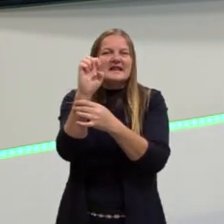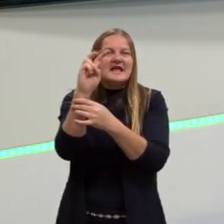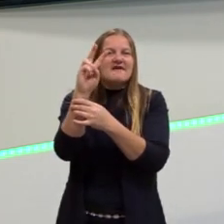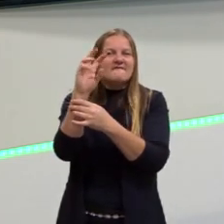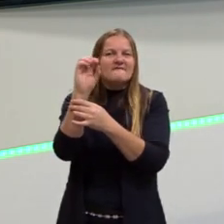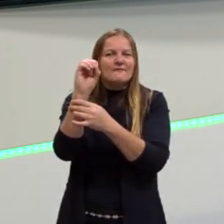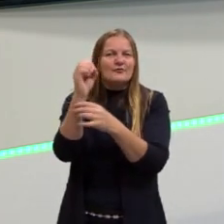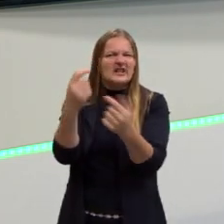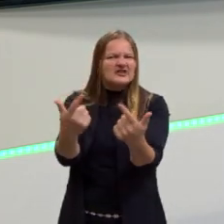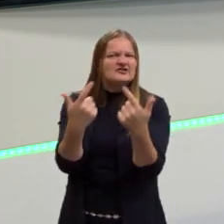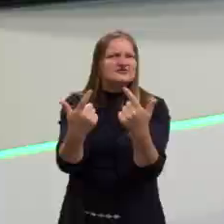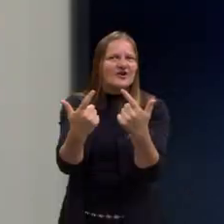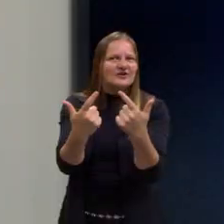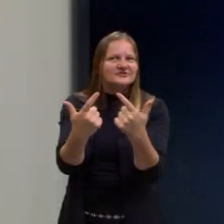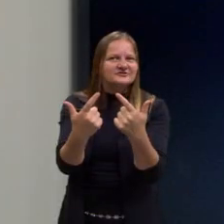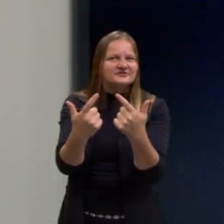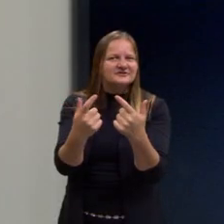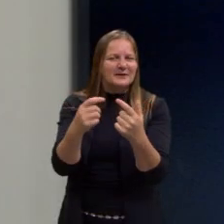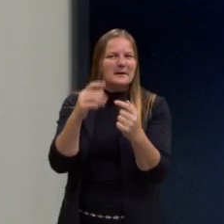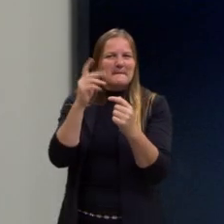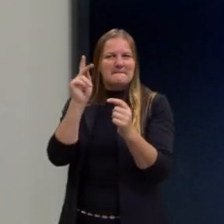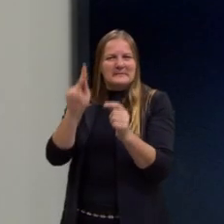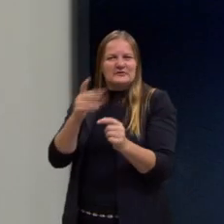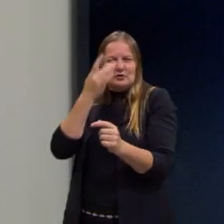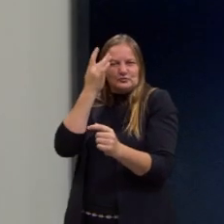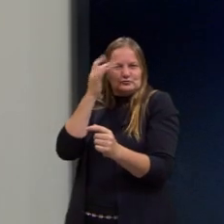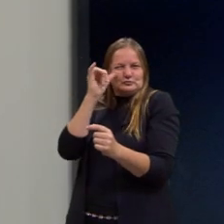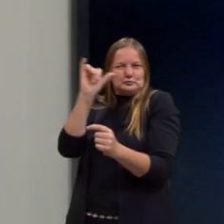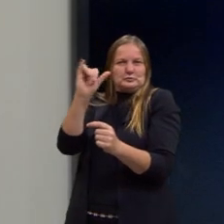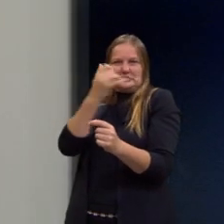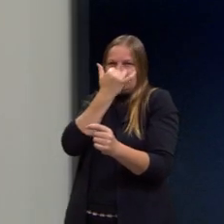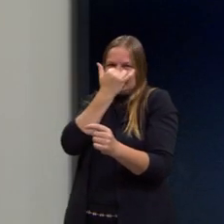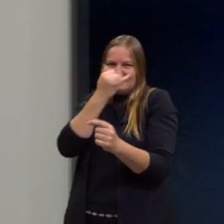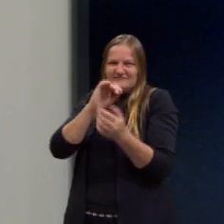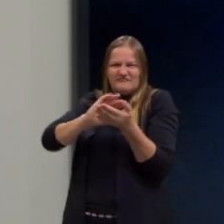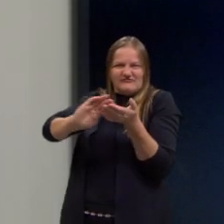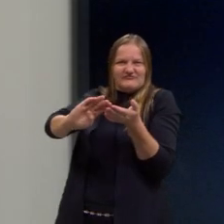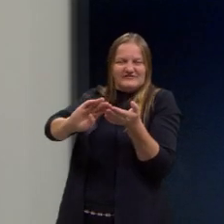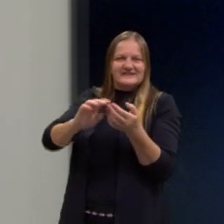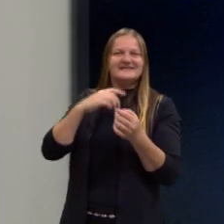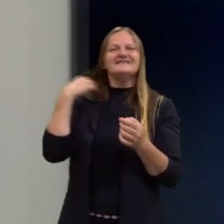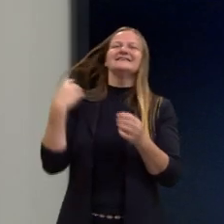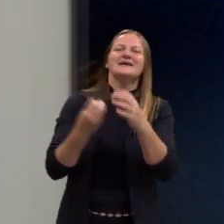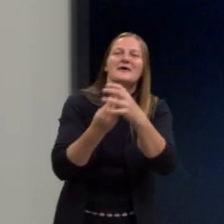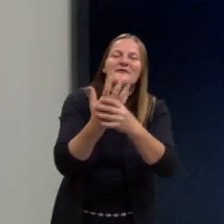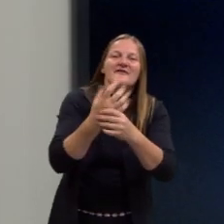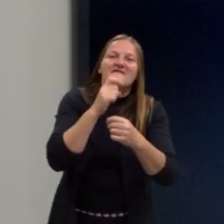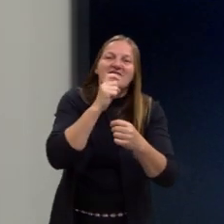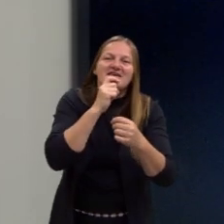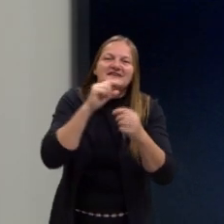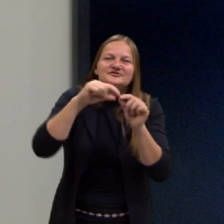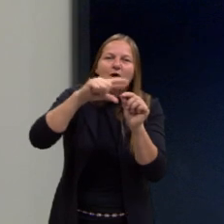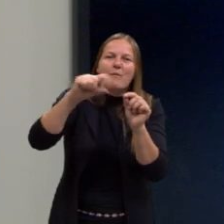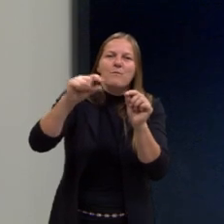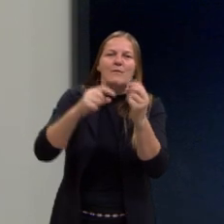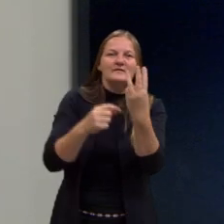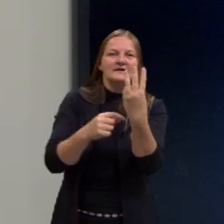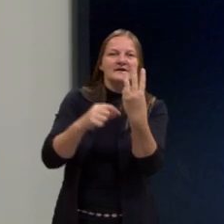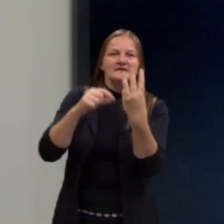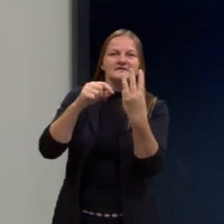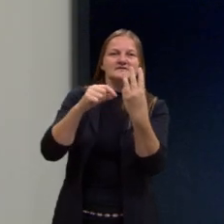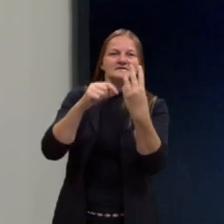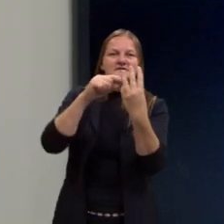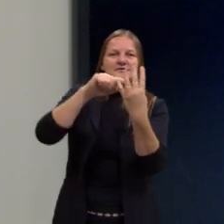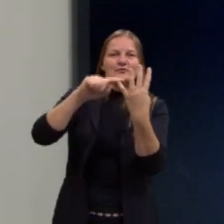Então usa isso como uma forma de lembrar desses detalhamento né desses quatro itens o